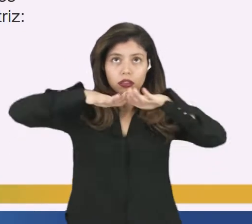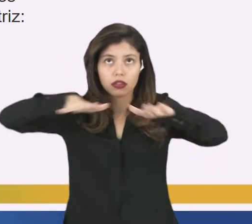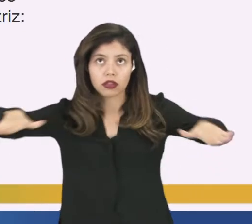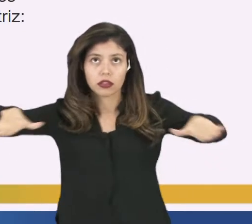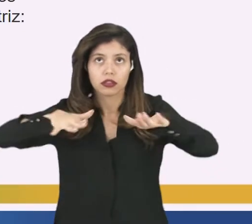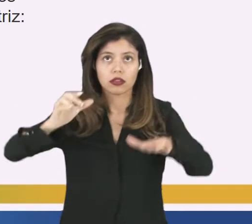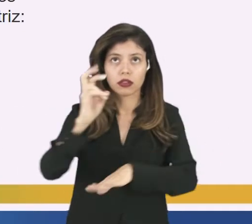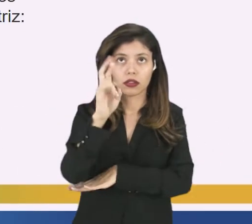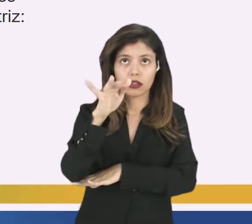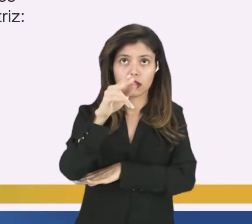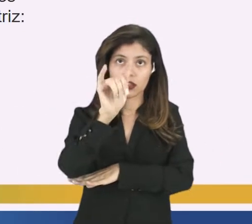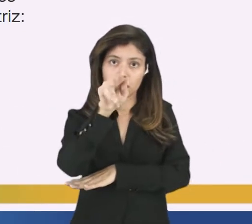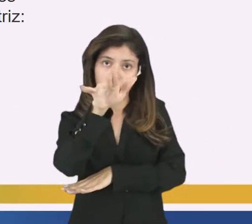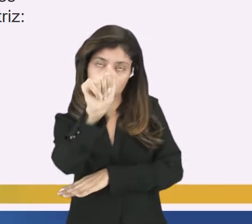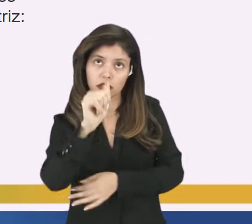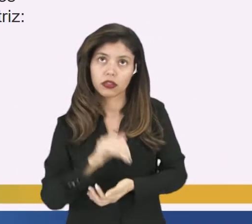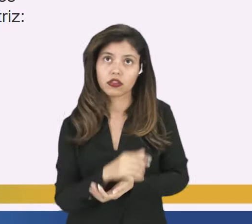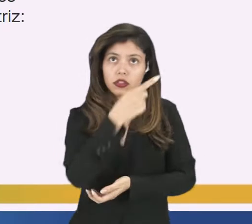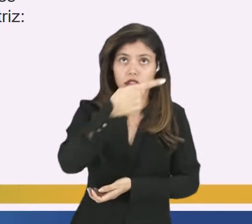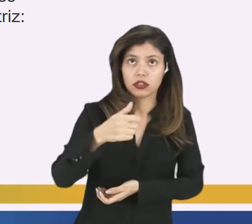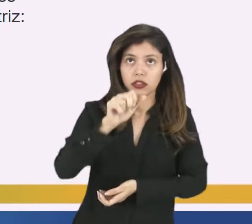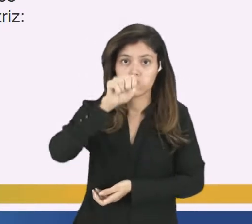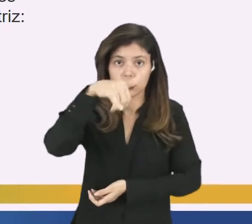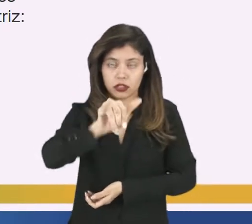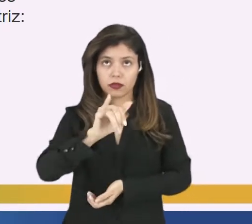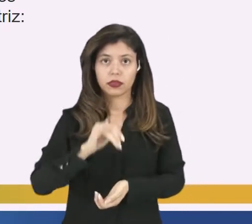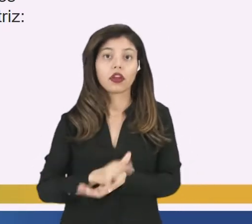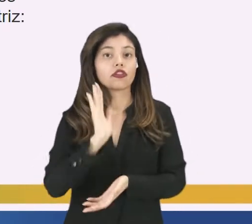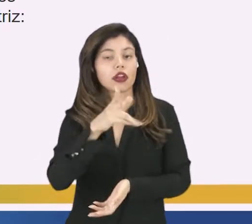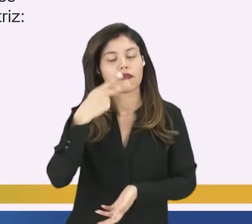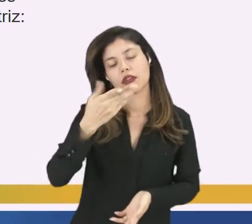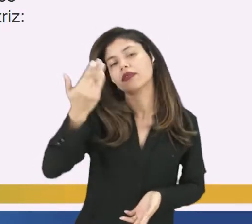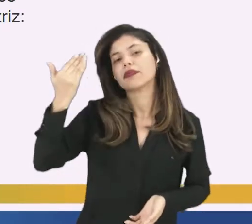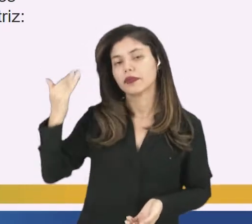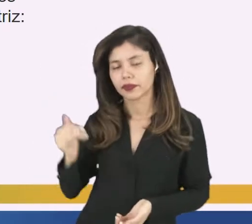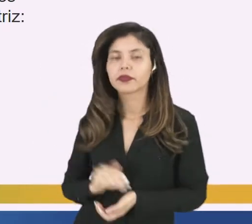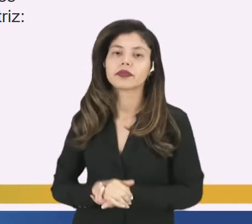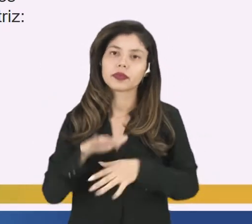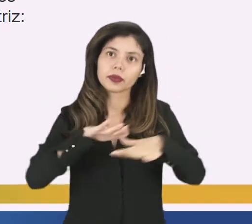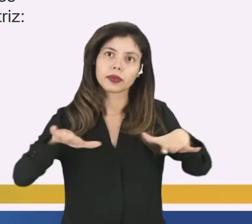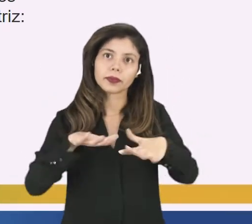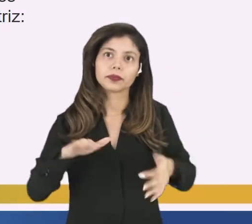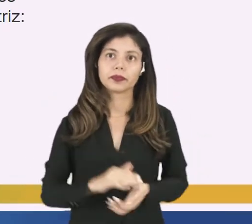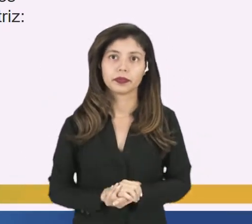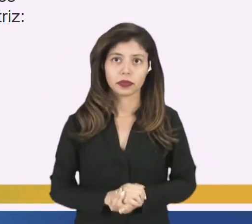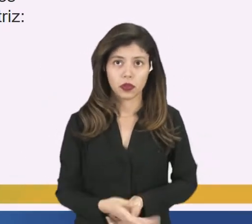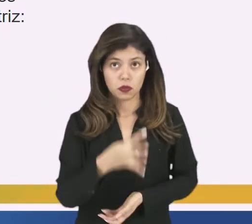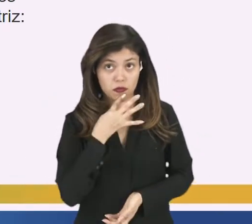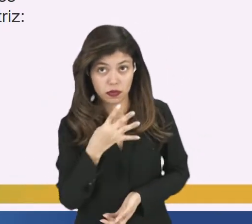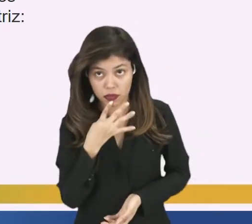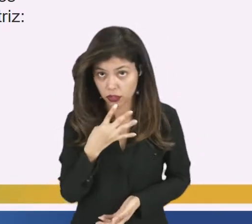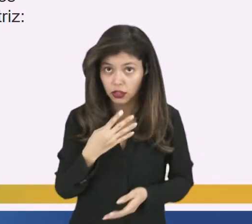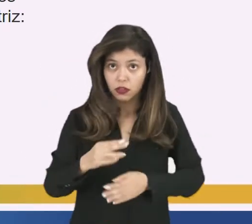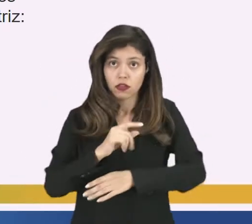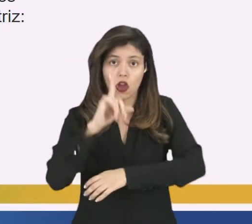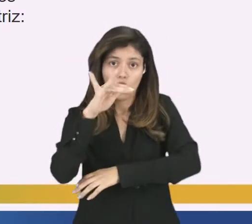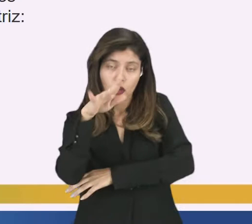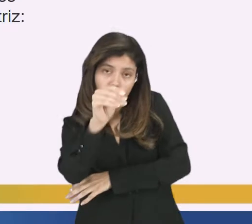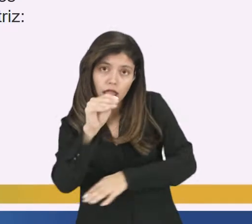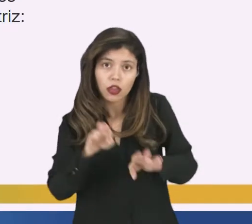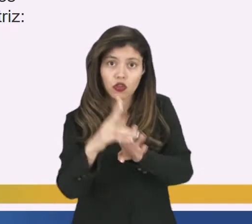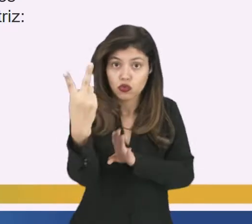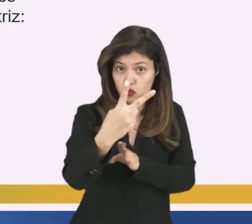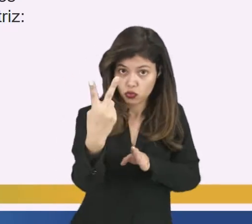ser determinada representando-a no plano cartesiano xy. A gente já falou a respeito desse plano aqui. Conhecendo